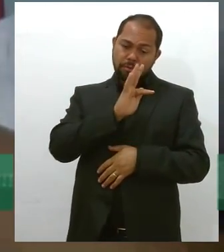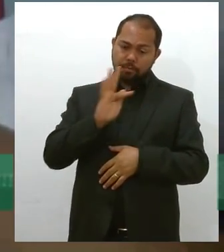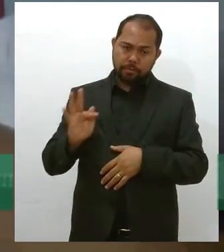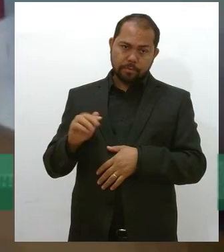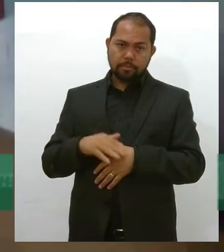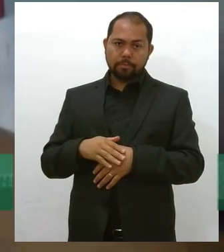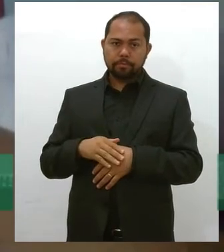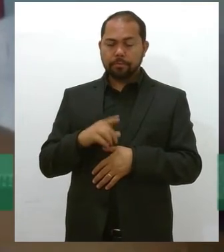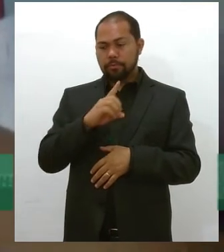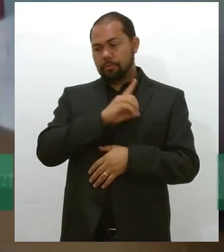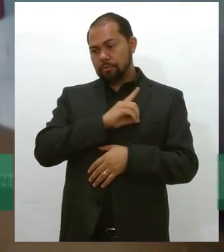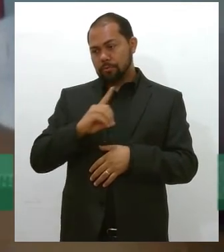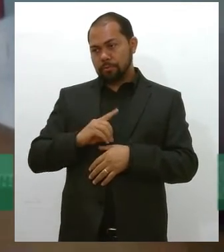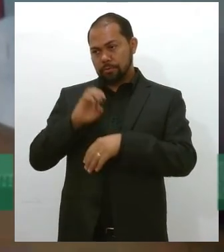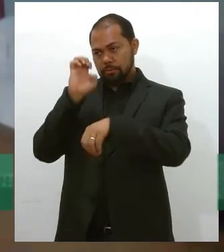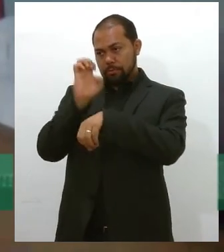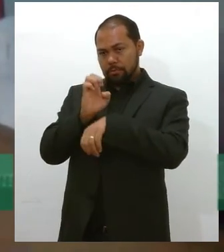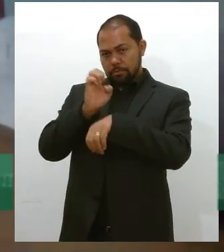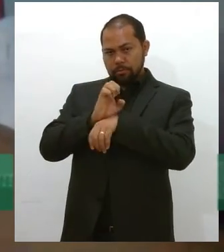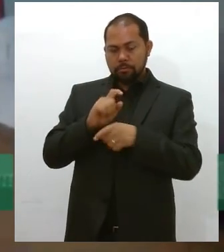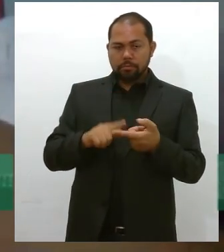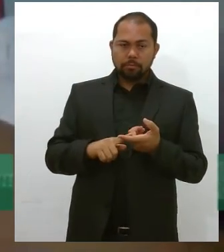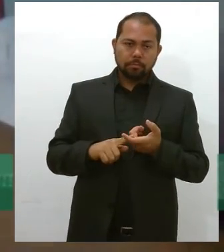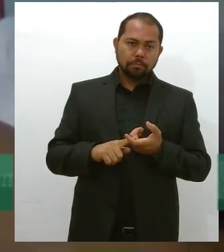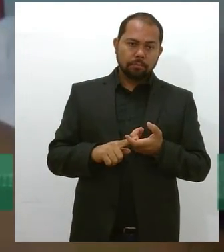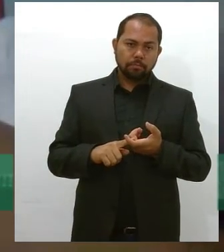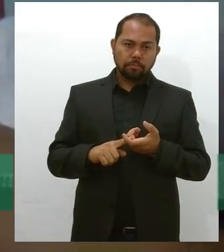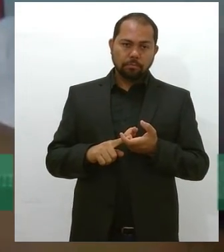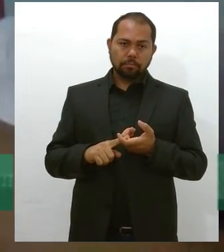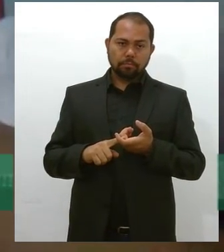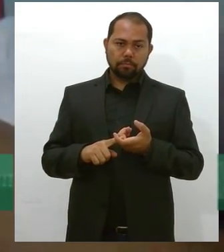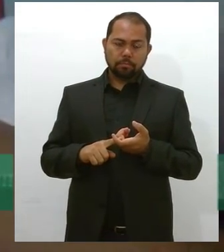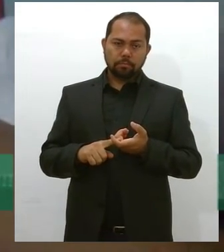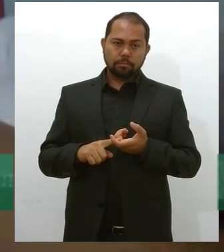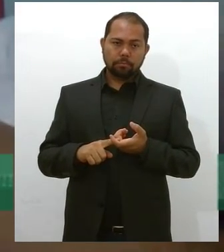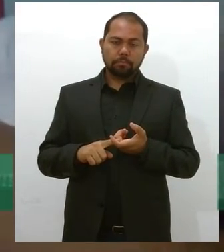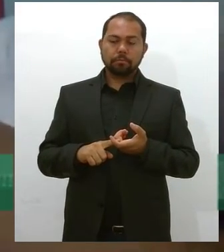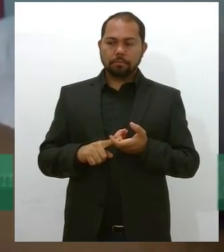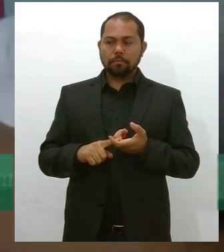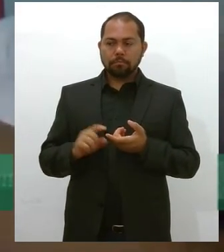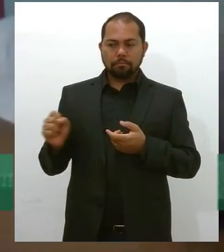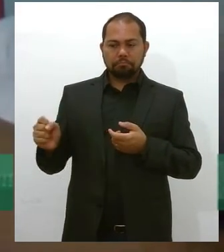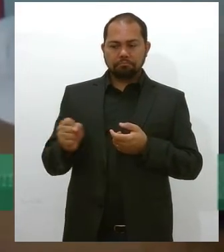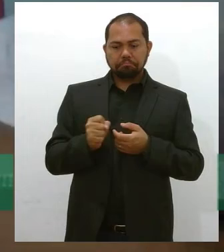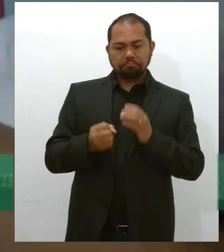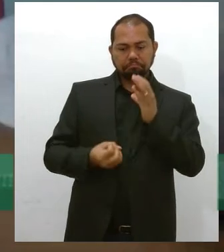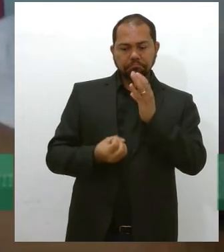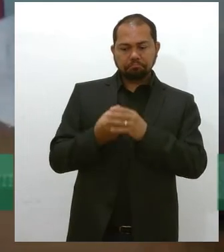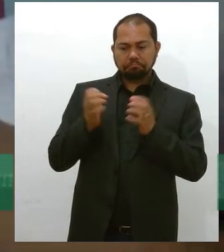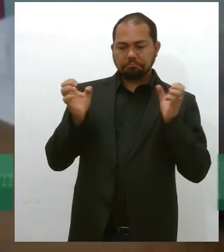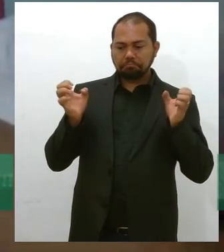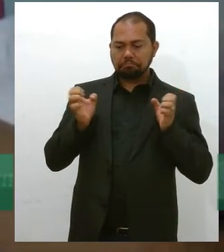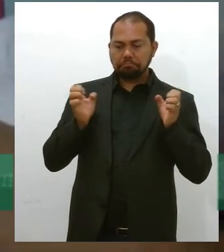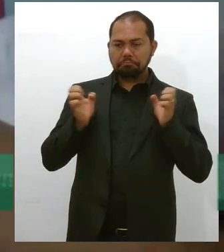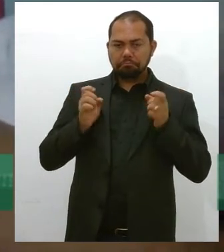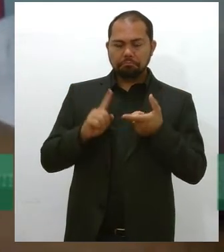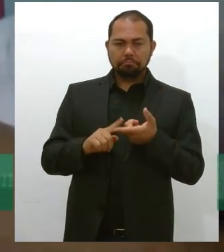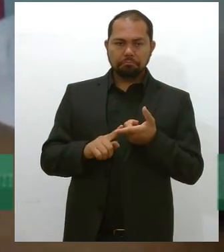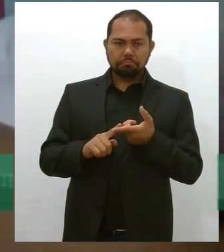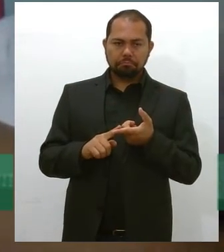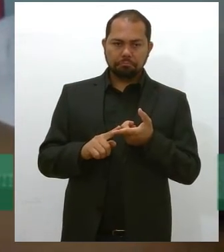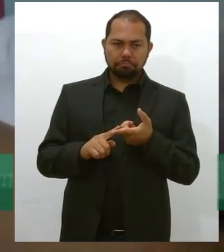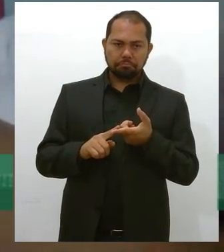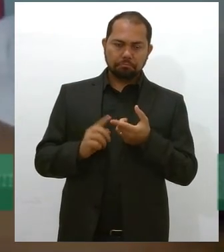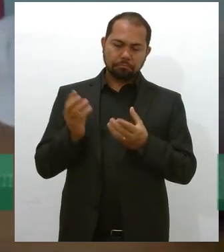época, os deputados provinciais, eles vinham exatamente da elite, dessa classe senhorial, envolvida com a